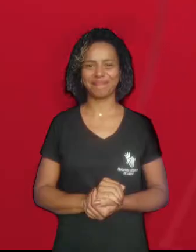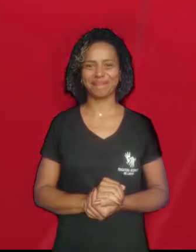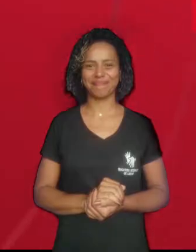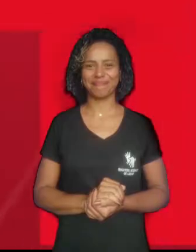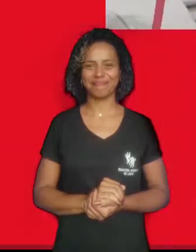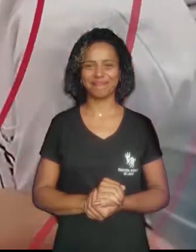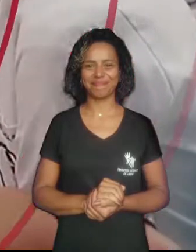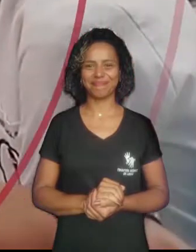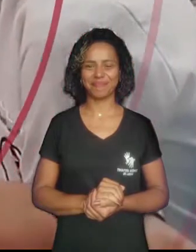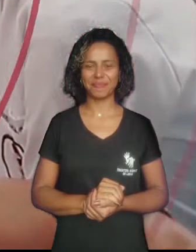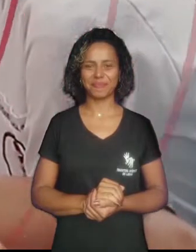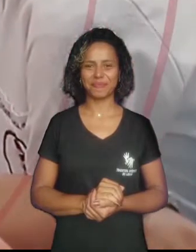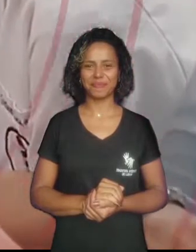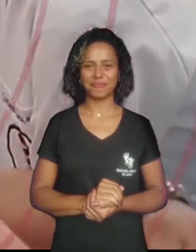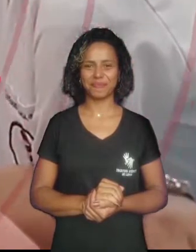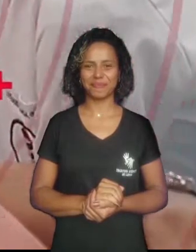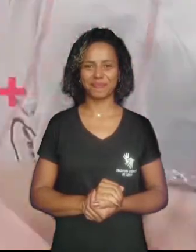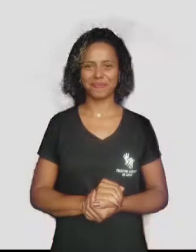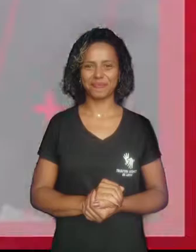José a